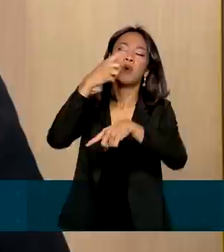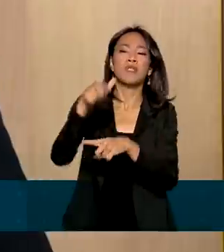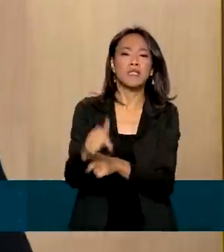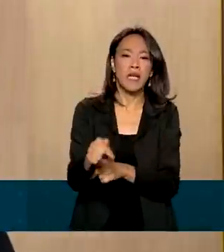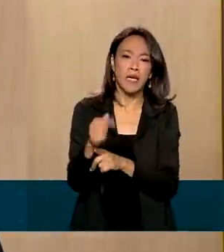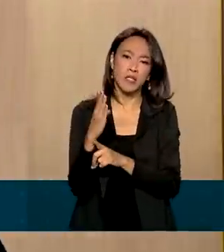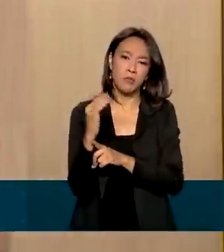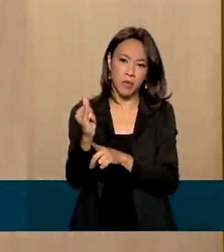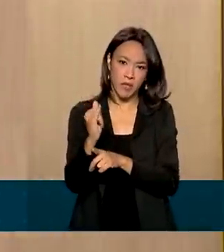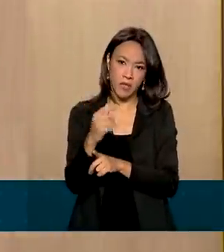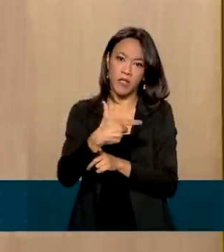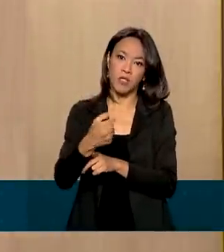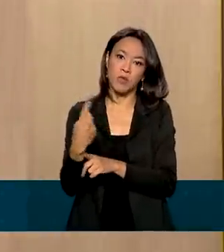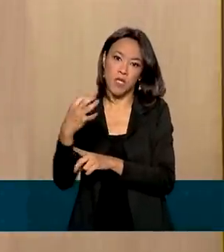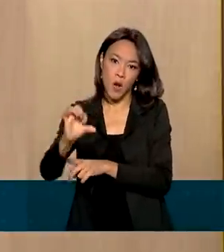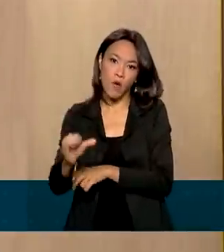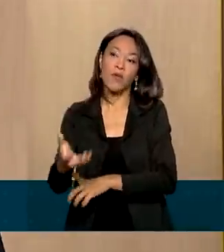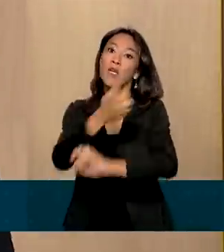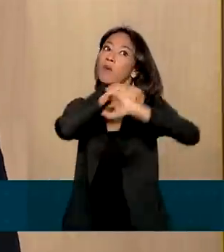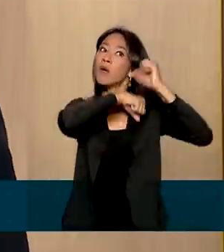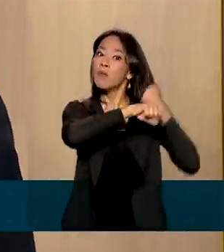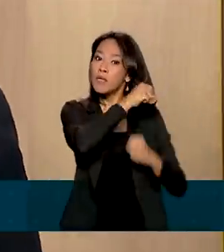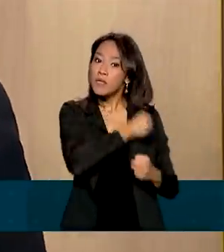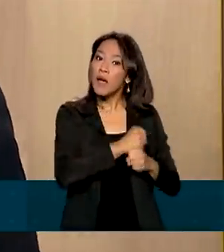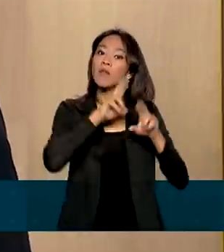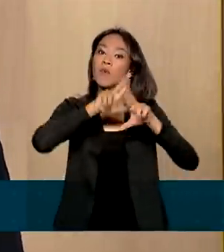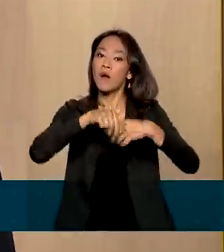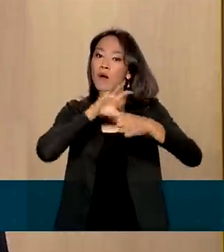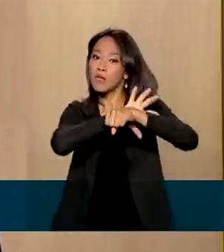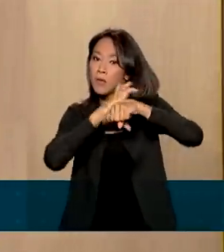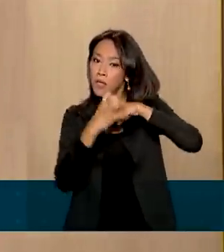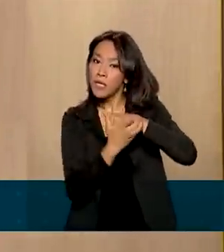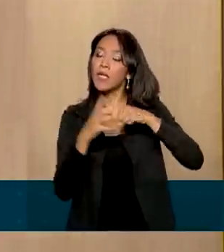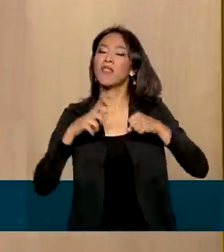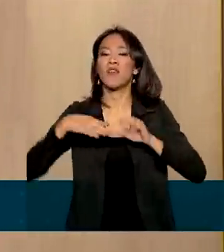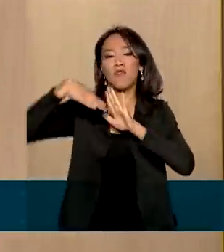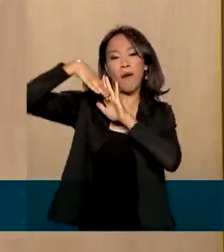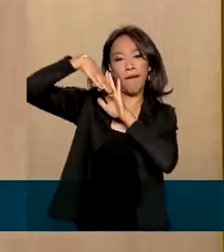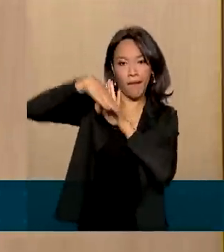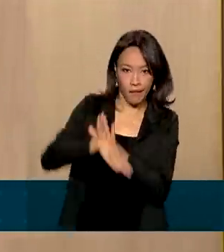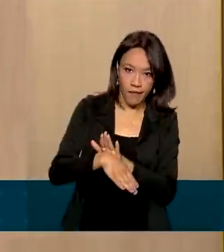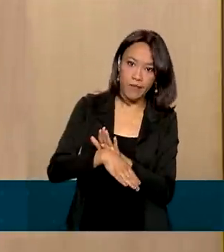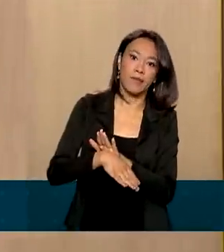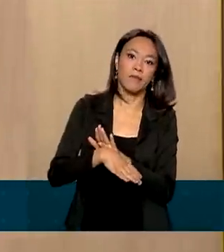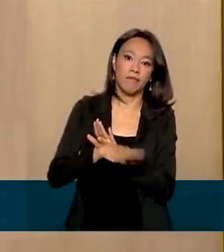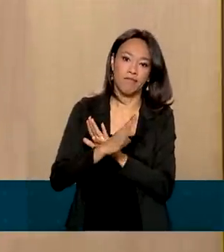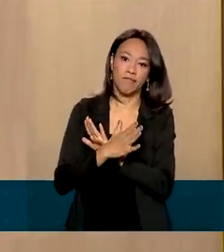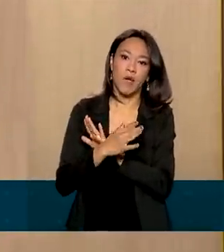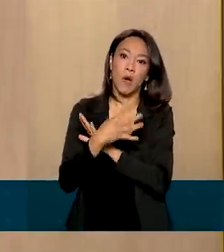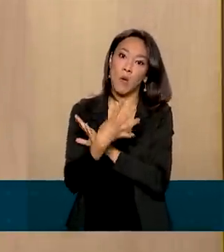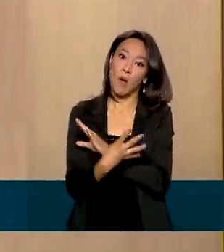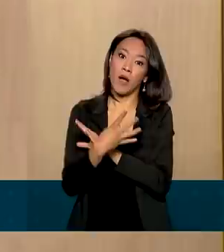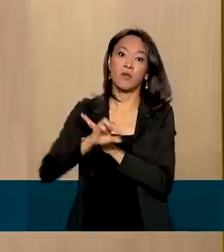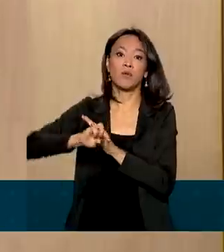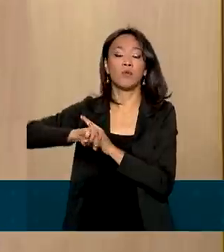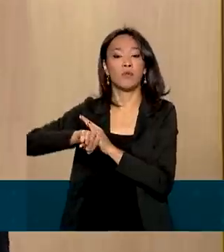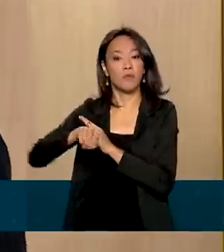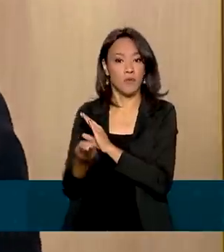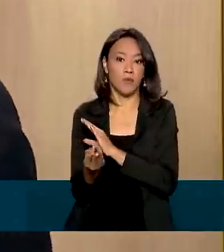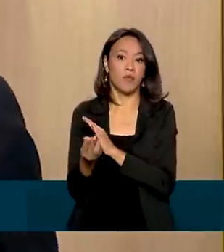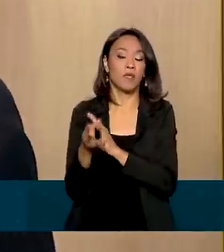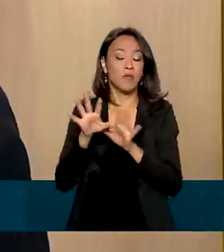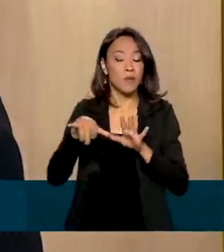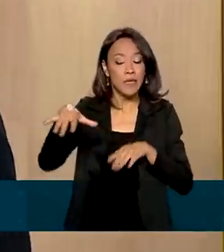7 bilhões de 2019 e ano passado em função da pandemia Teve uma grande queda para cerca de 4 milhões no